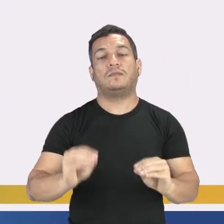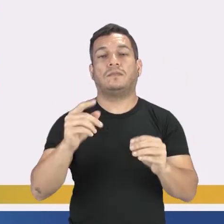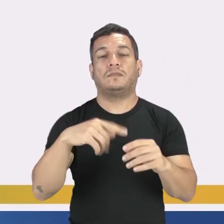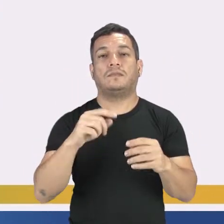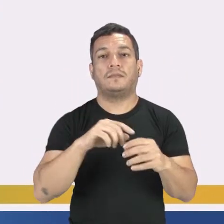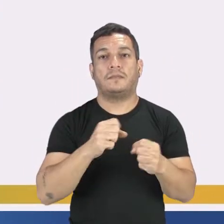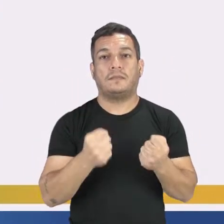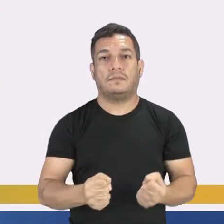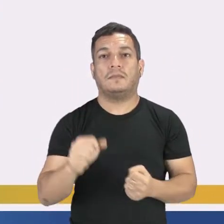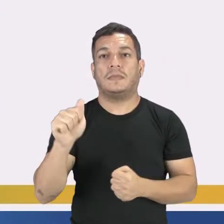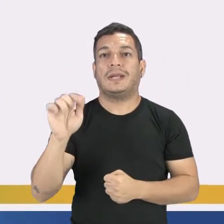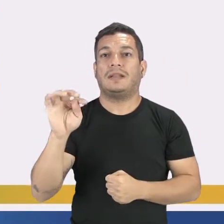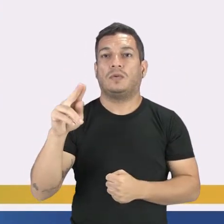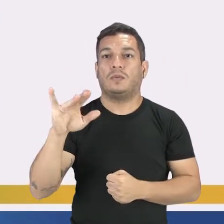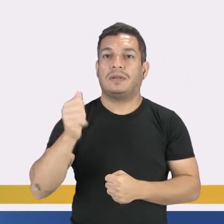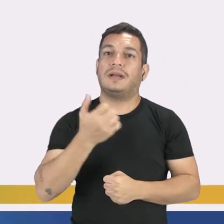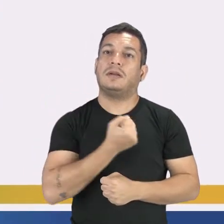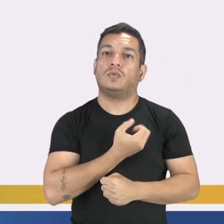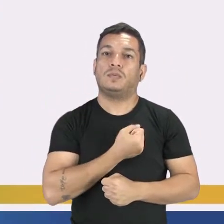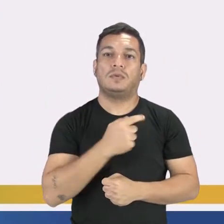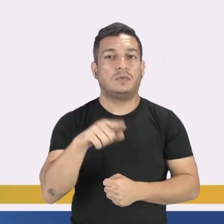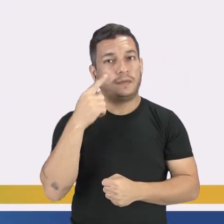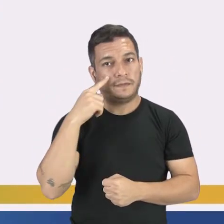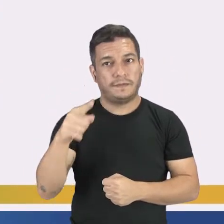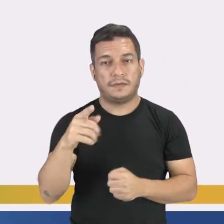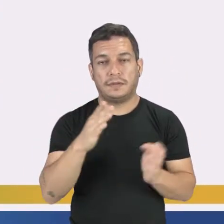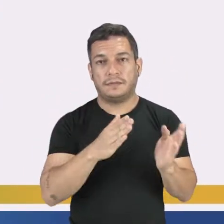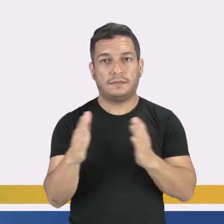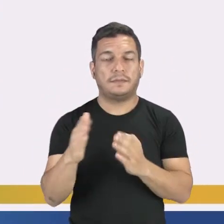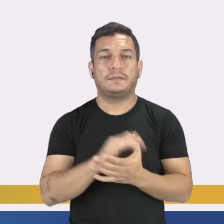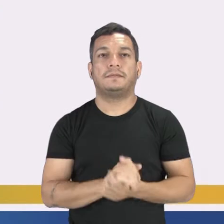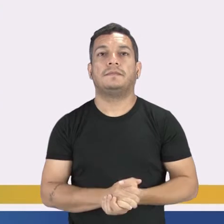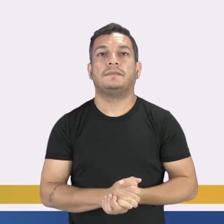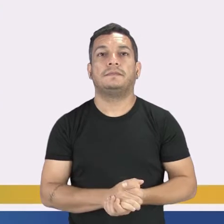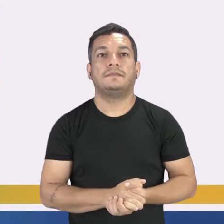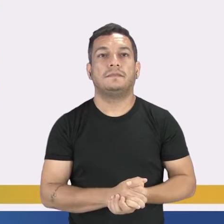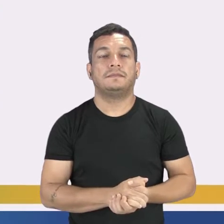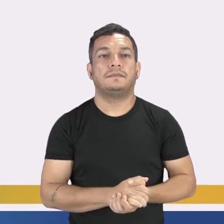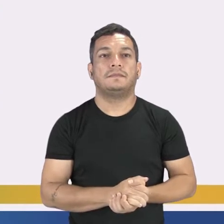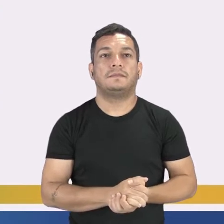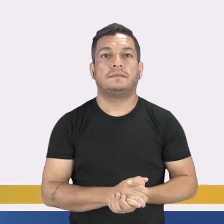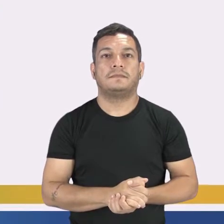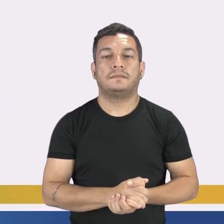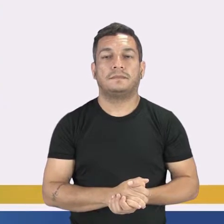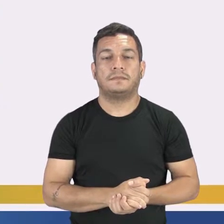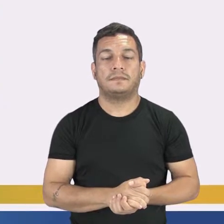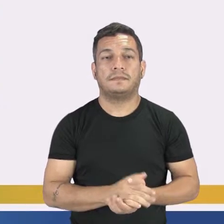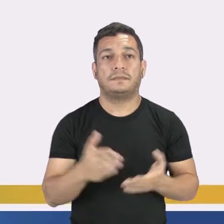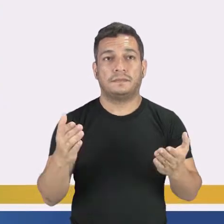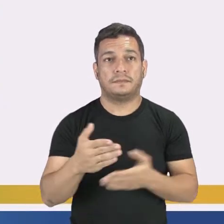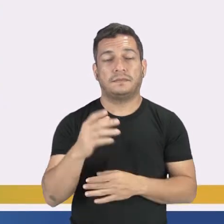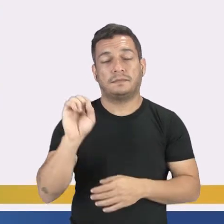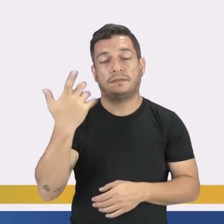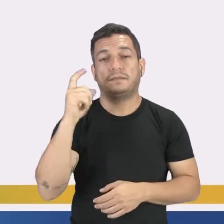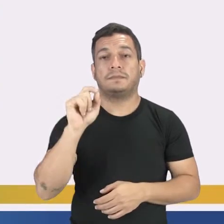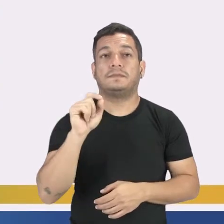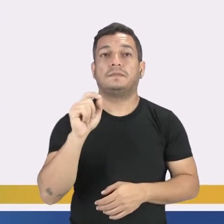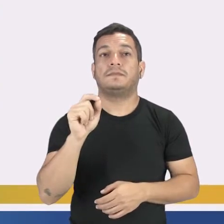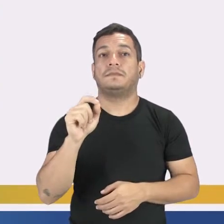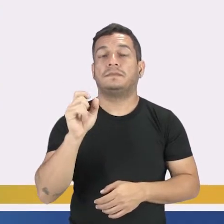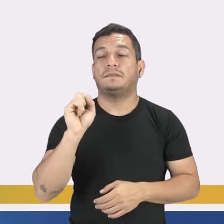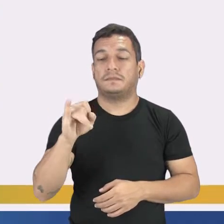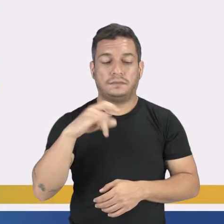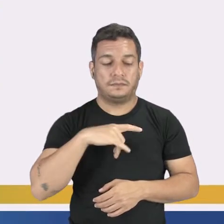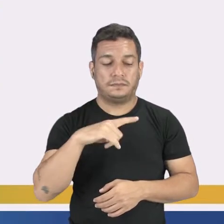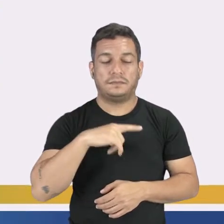essa massa atômica, que é aquele número que tem, a gente vai ver mais na frente, superior, na disposição da tabela. E acontece que, se